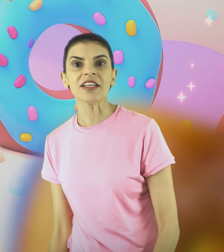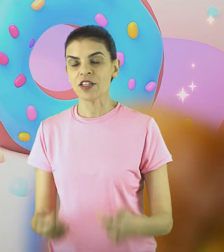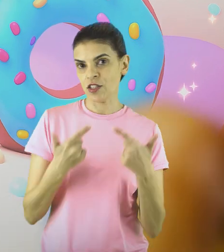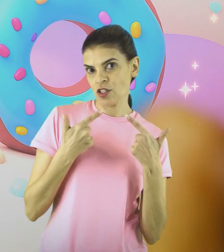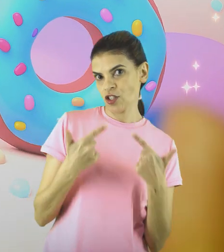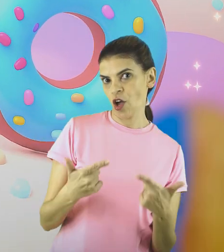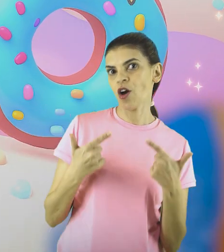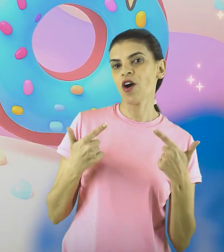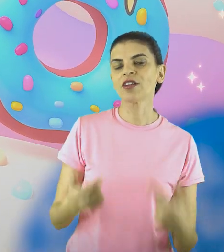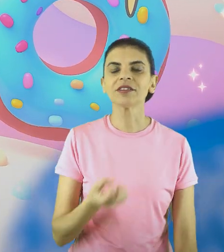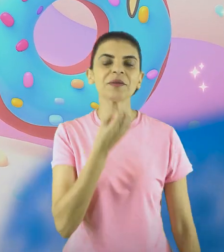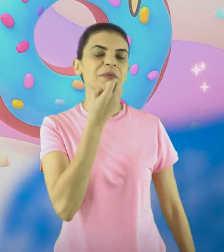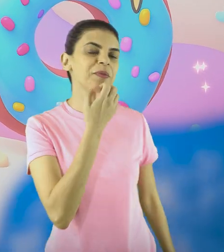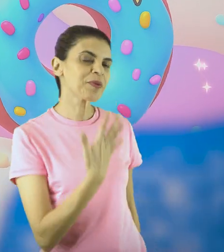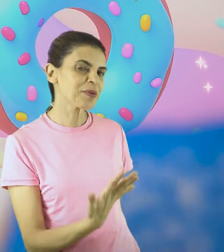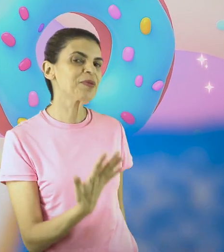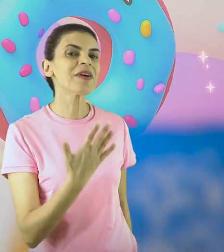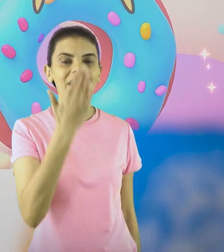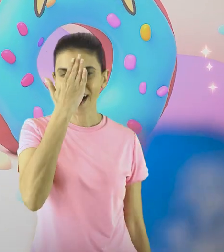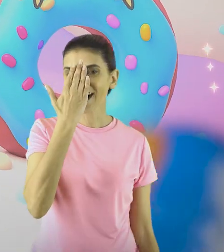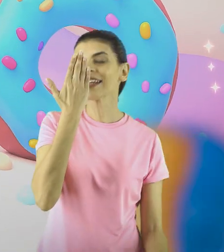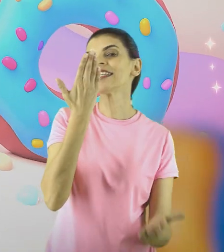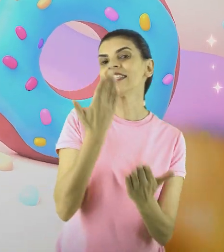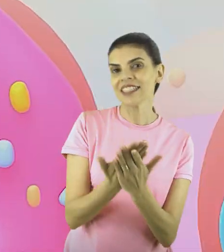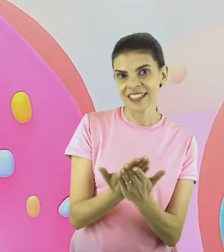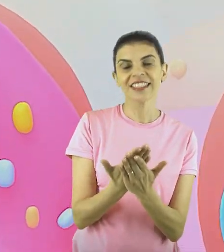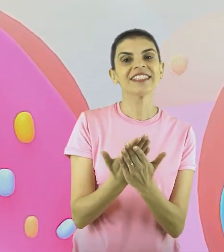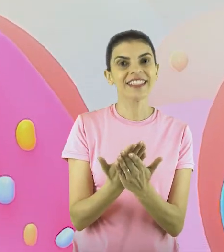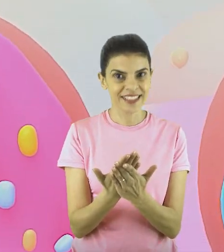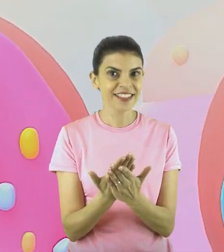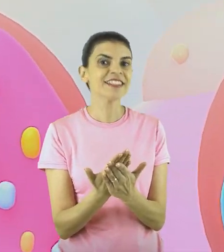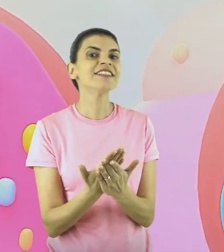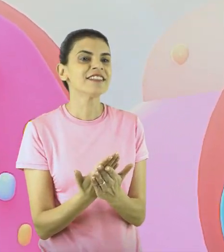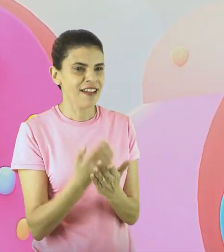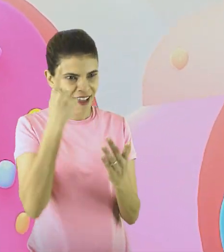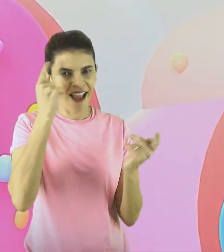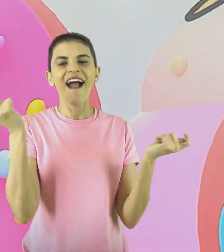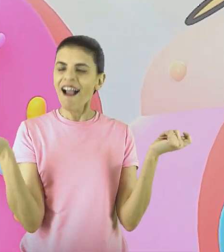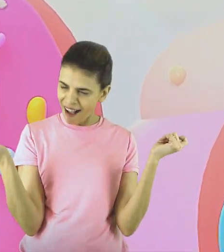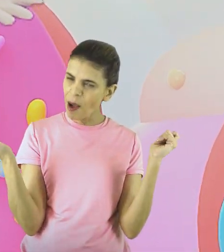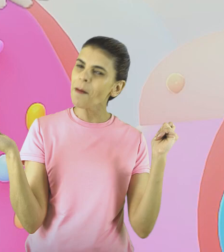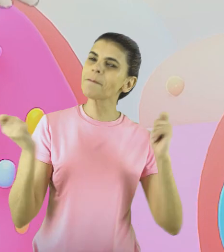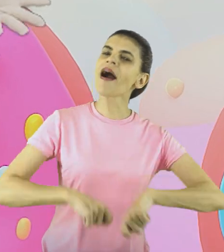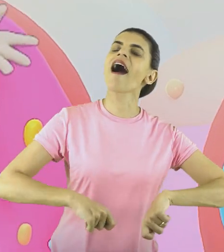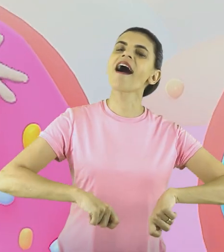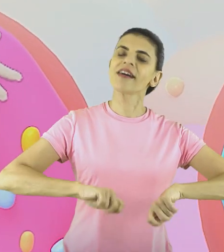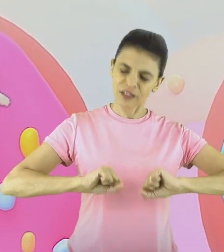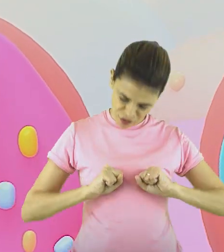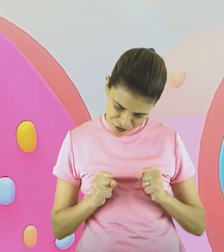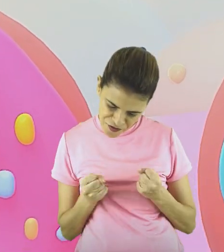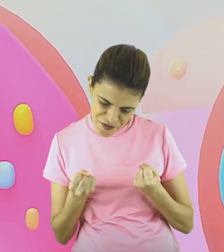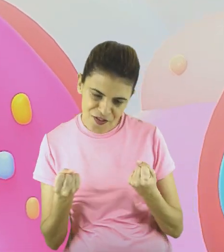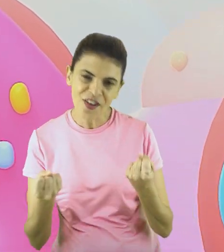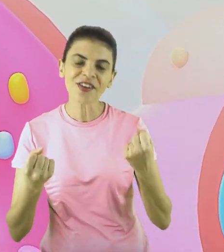sorte, acredite na força que você é capaz.